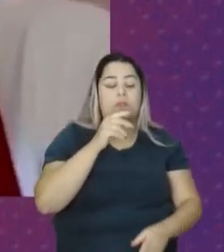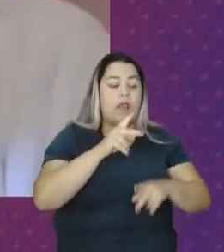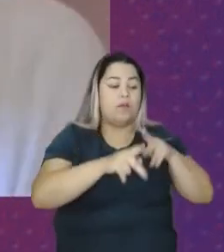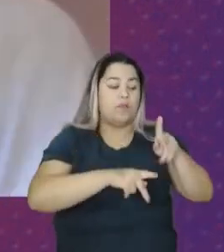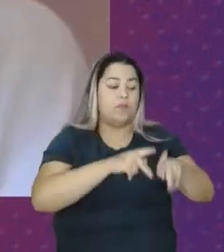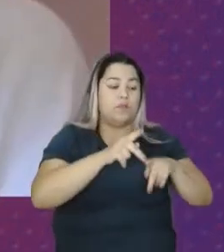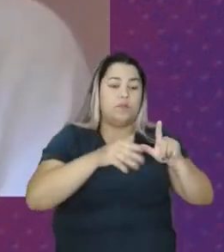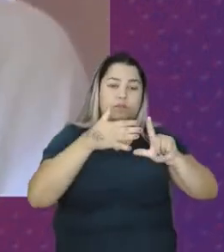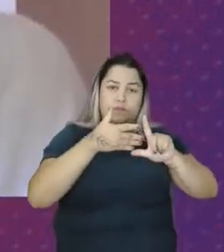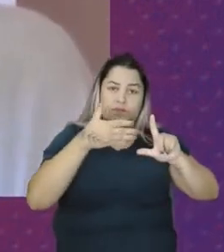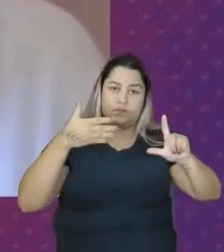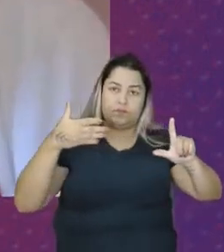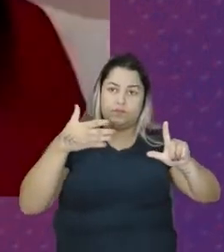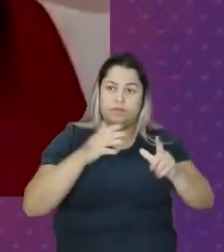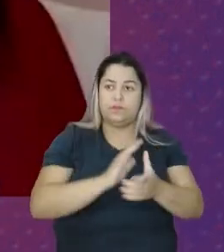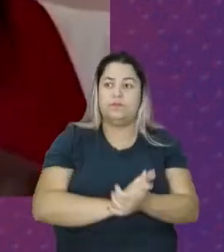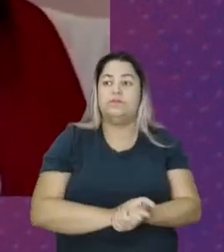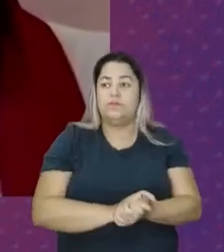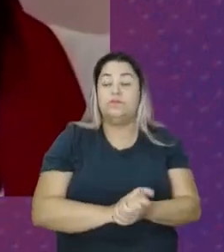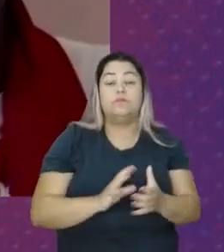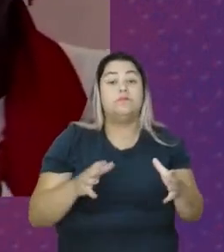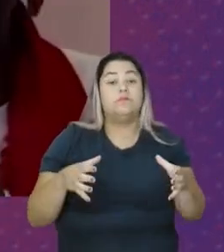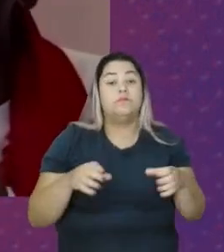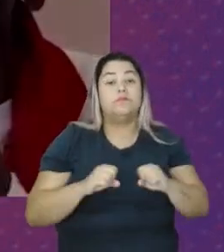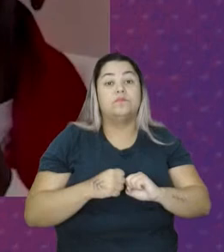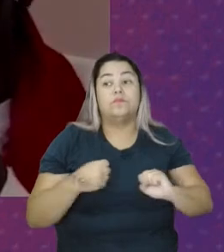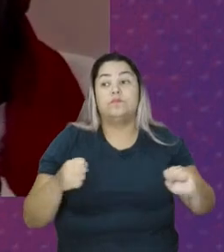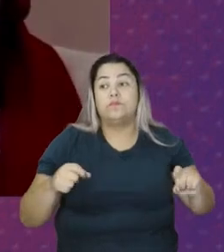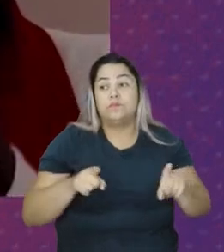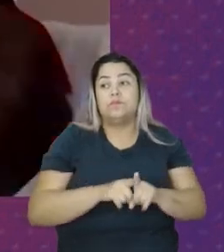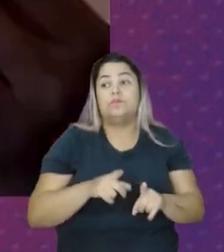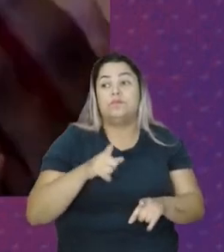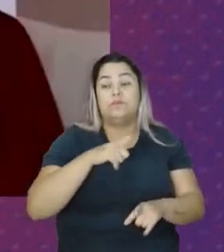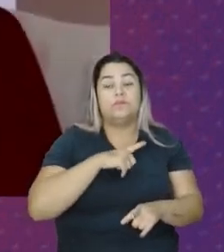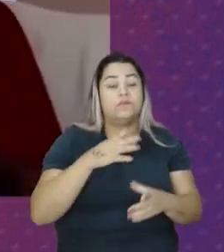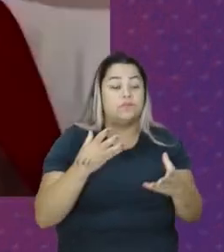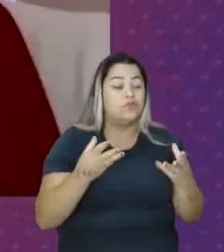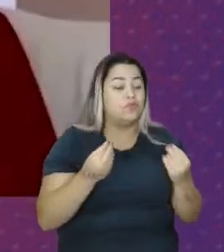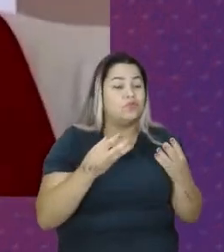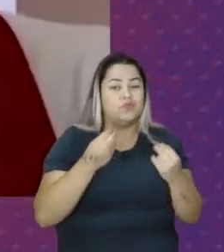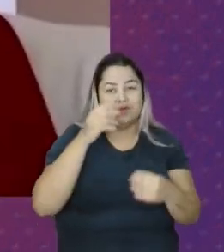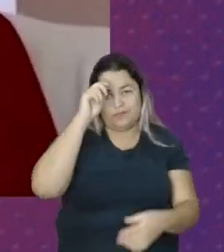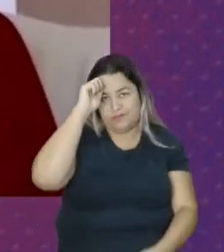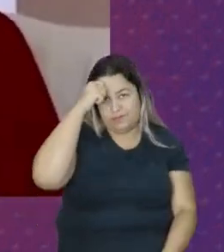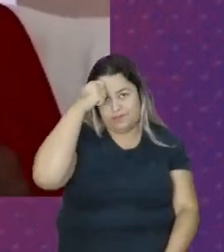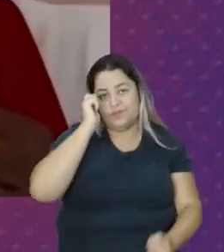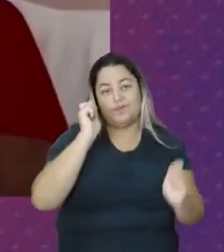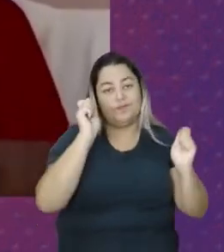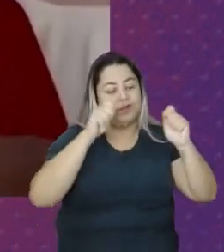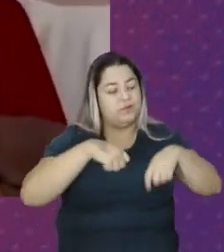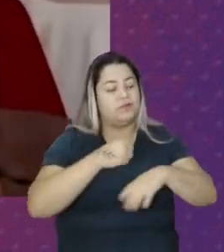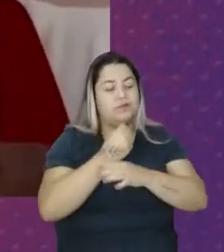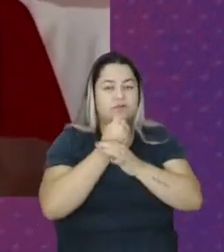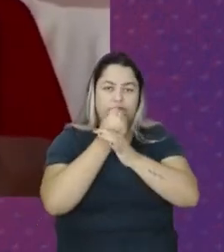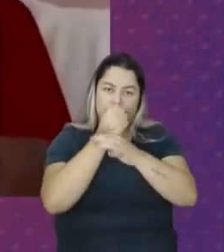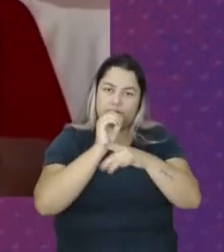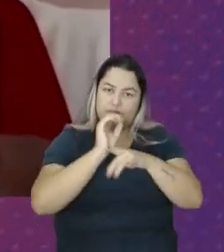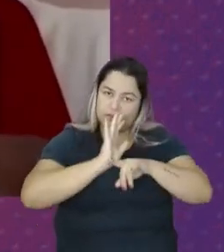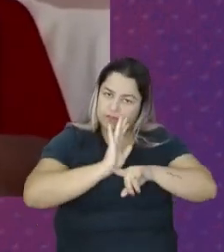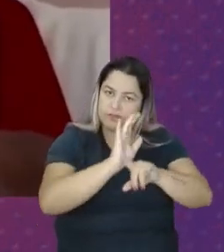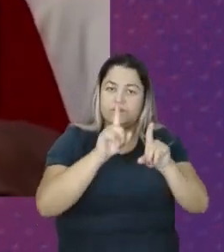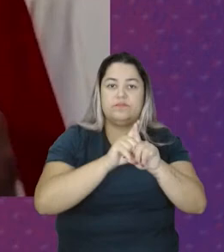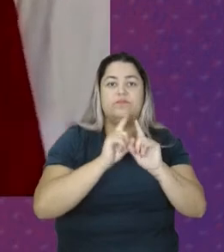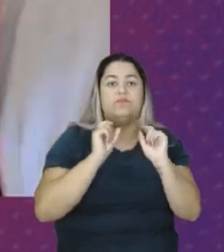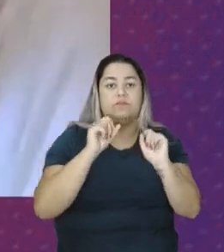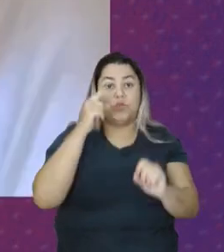população LGBTQIA+, que é uma grande população, e tem muitos negros e negras também, que precisam desse apoio. Então, quando a gente